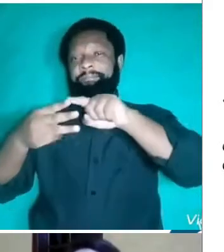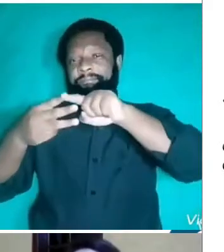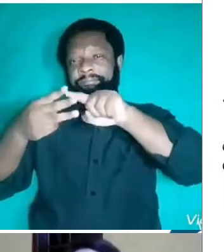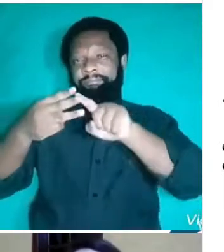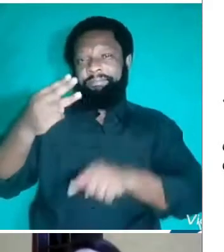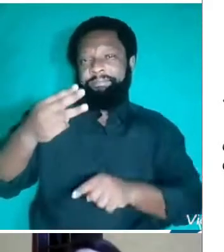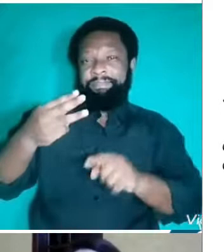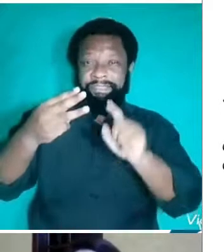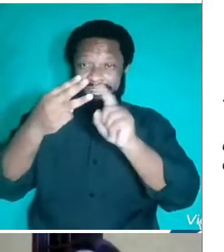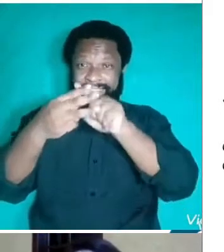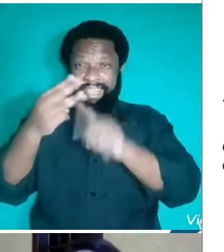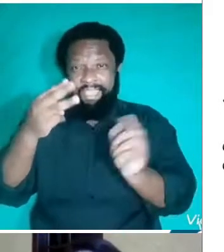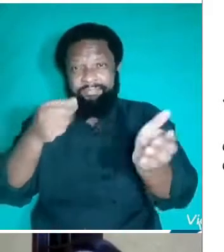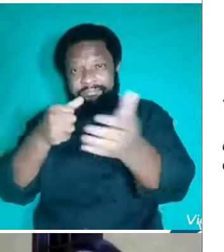hidrogênios